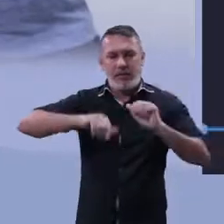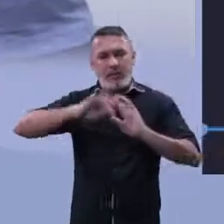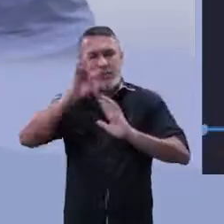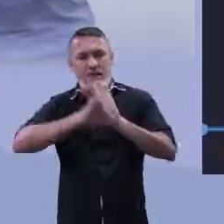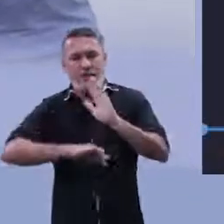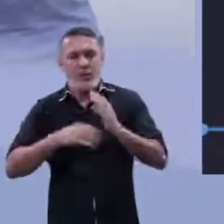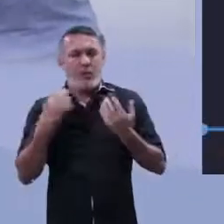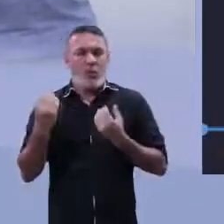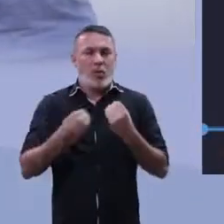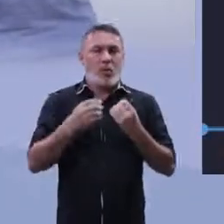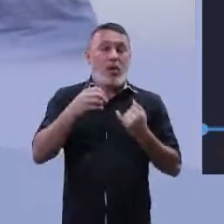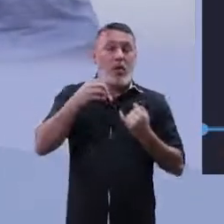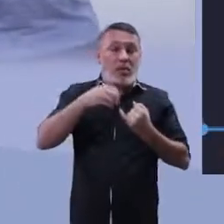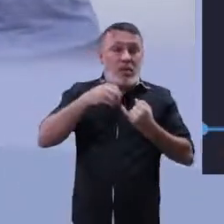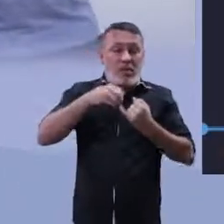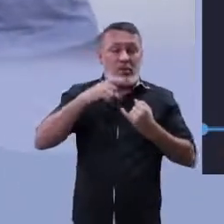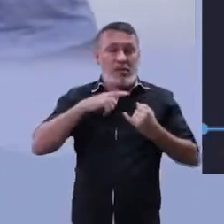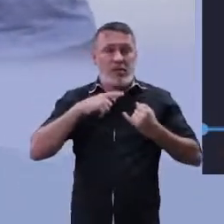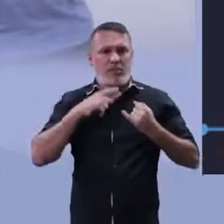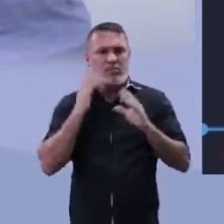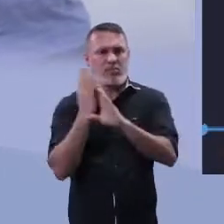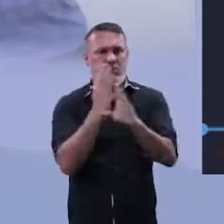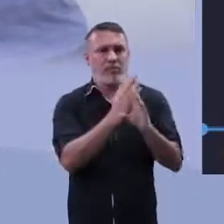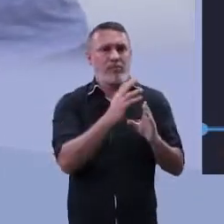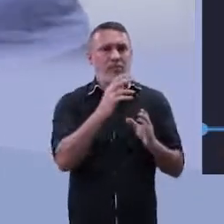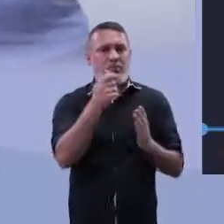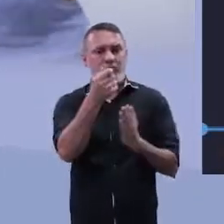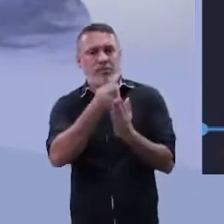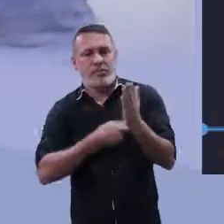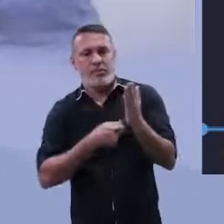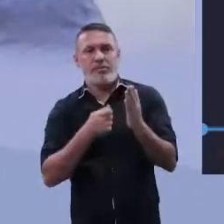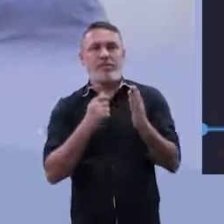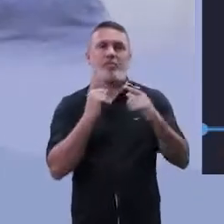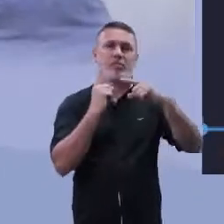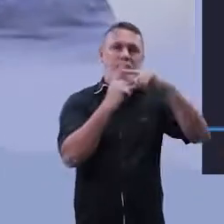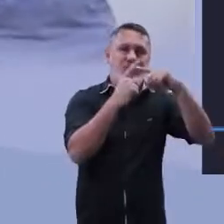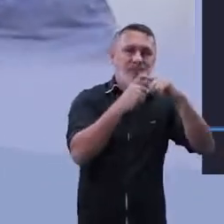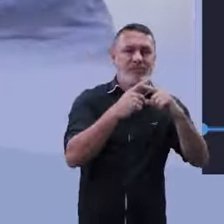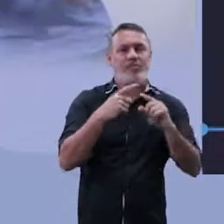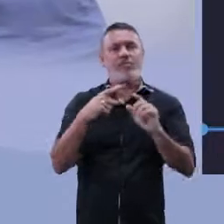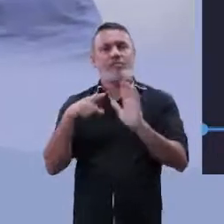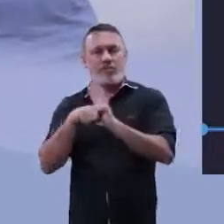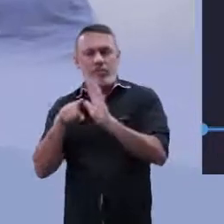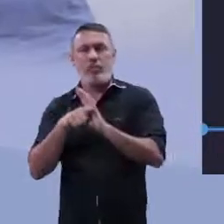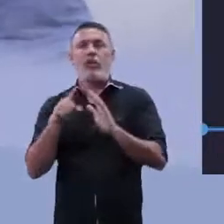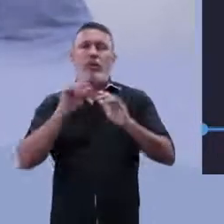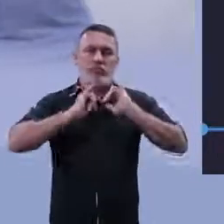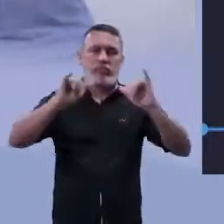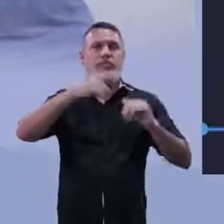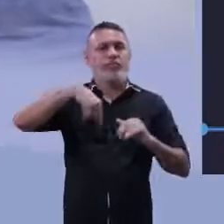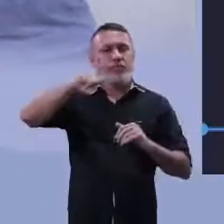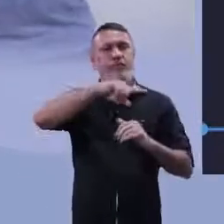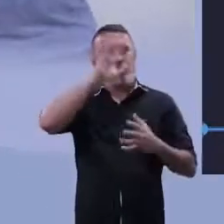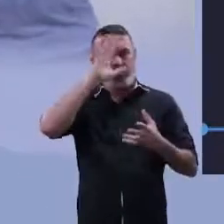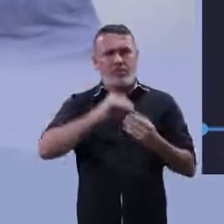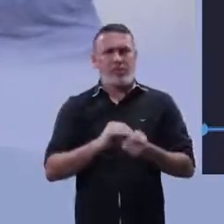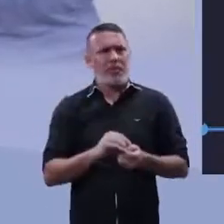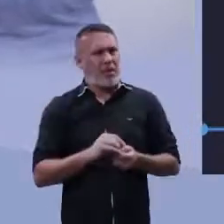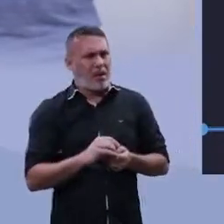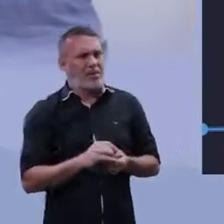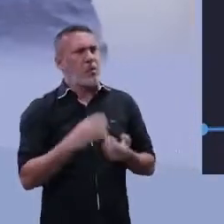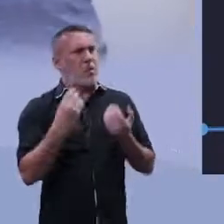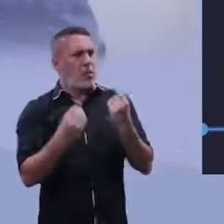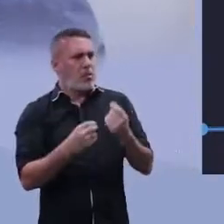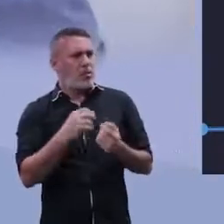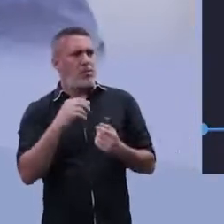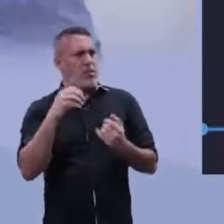foi os problemas que o INEP encontrou na redação, os pontos positivos, eles vão divulgar para você. Professor,